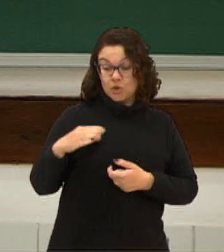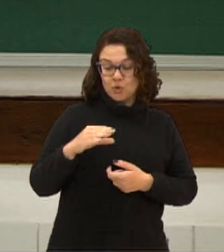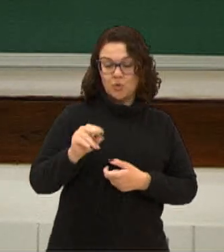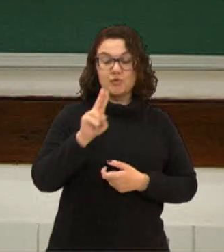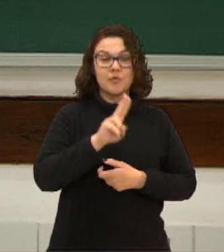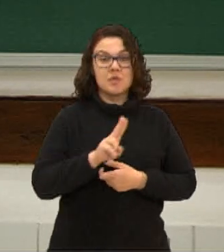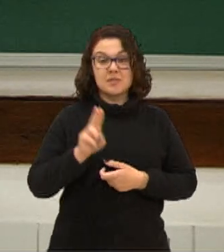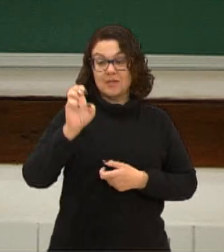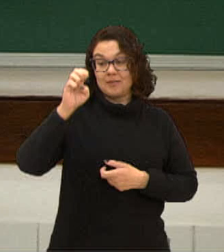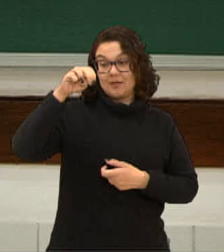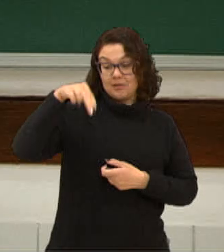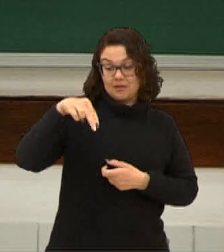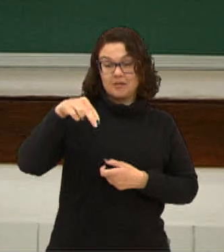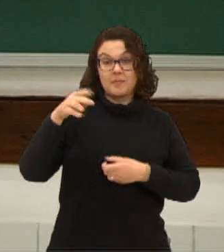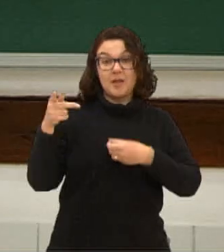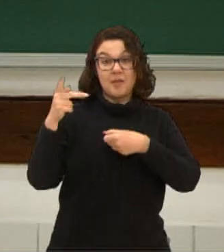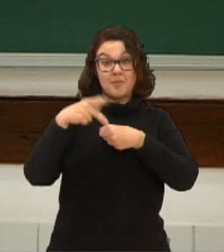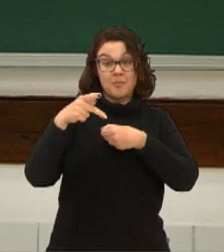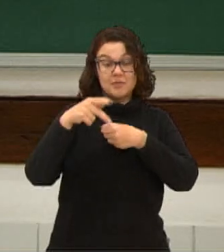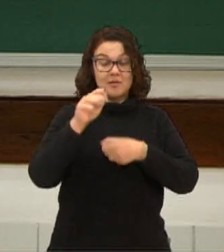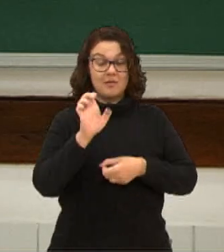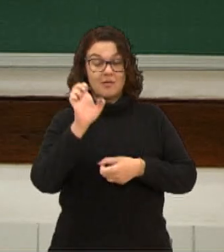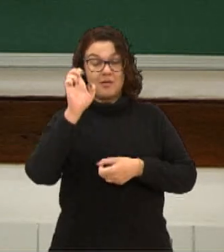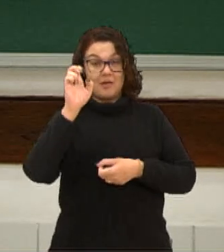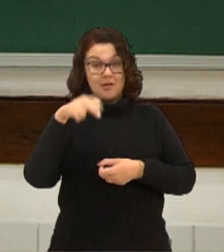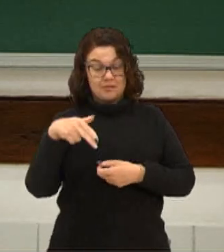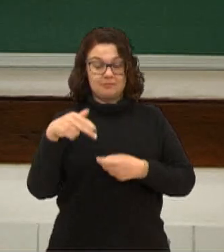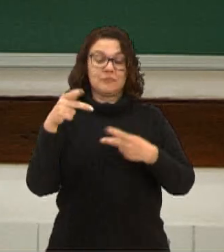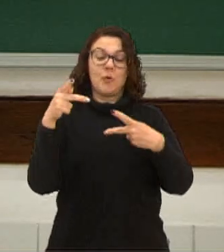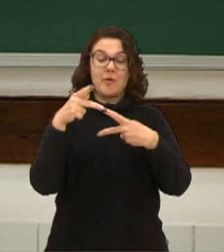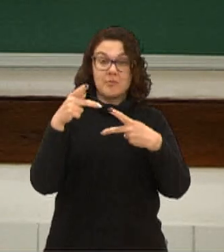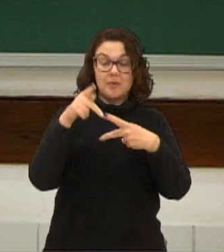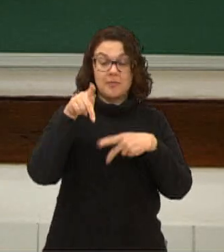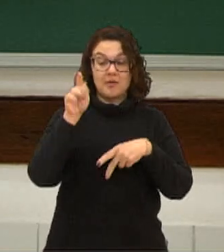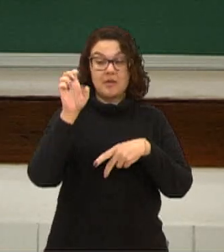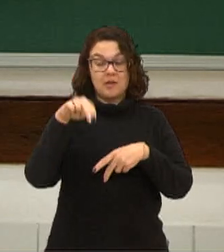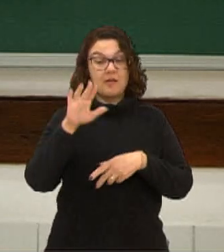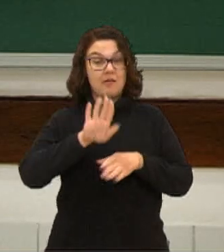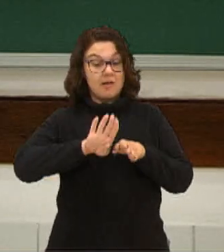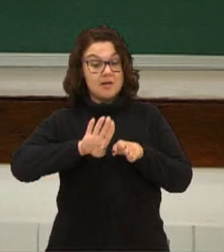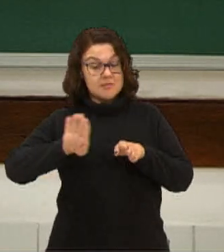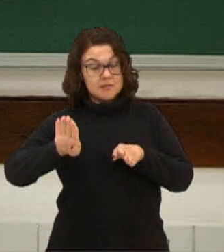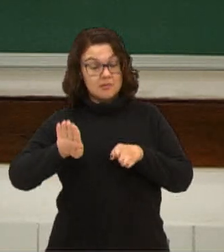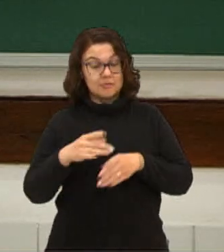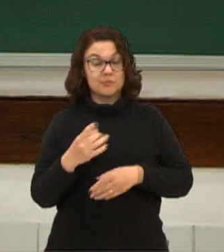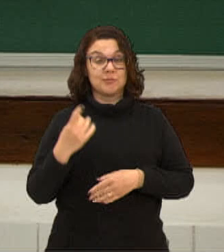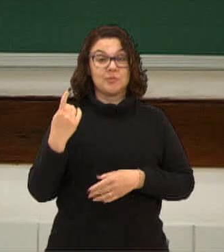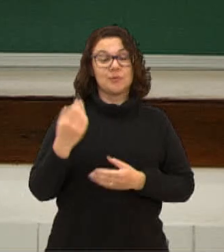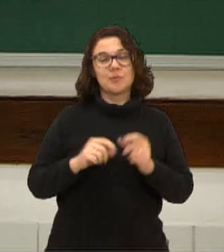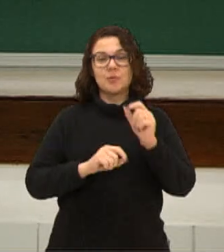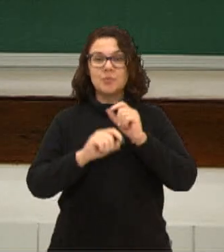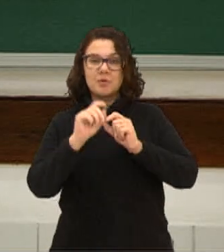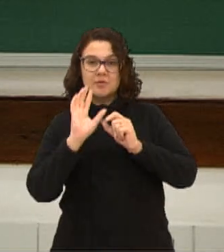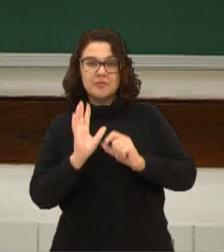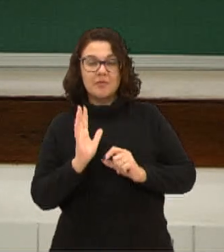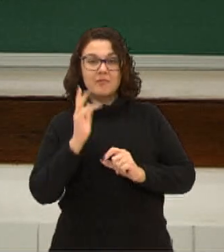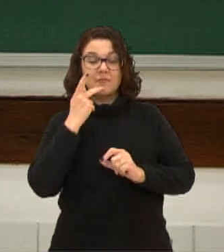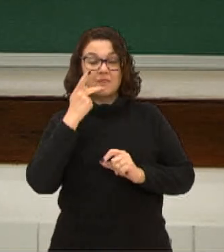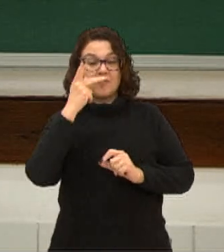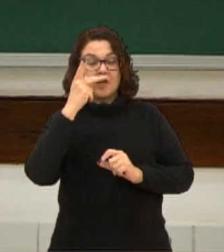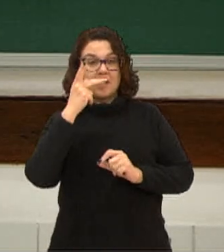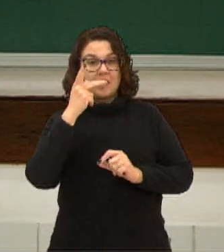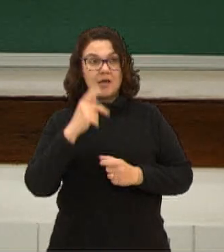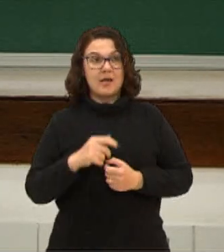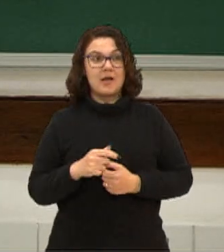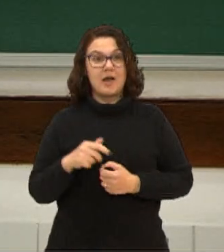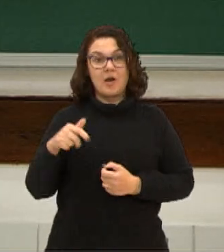transporte, você vai usar a preposição en. Exceto, né, com a exceção de quando você for dizer que